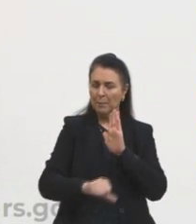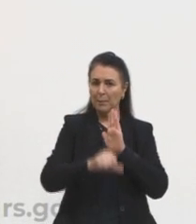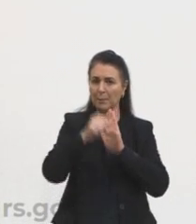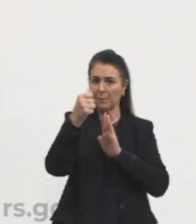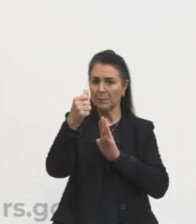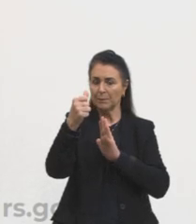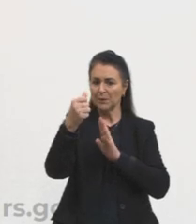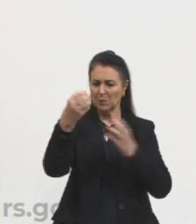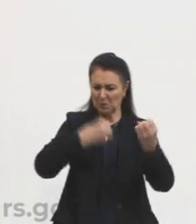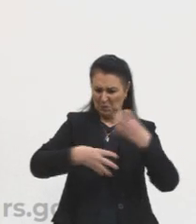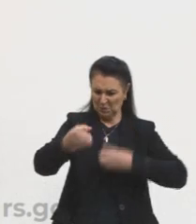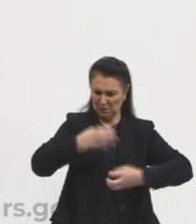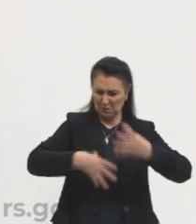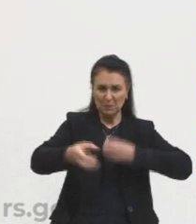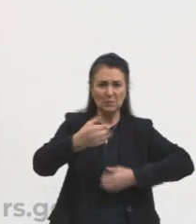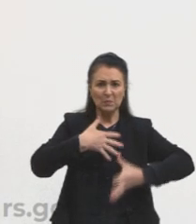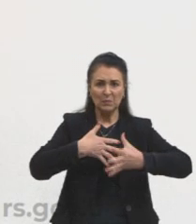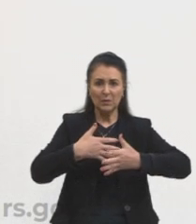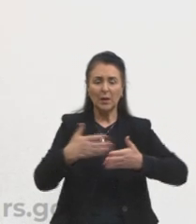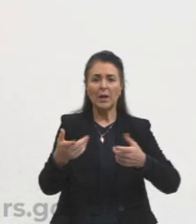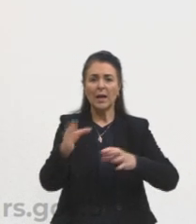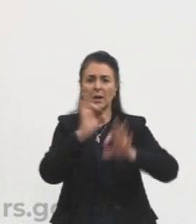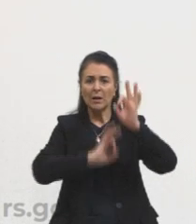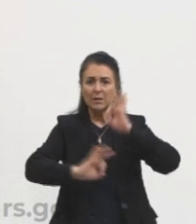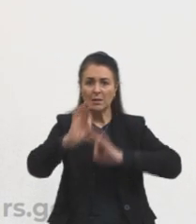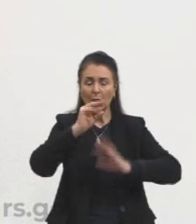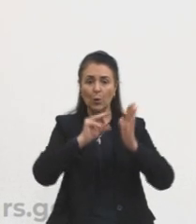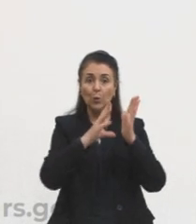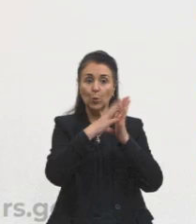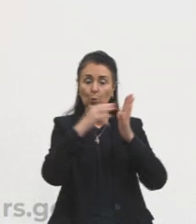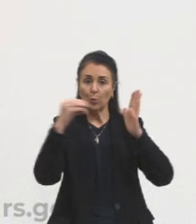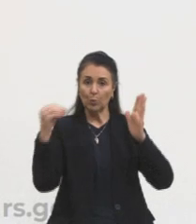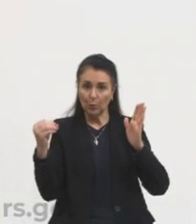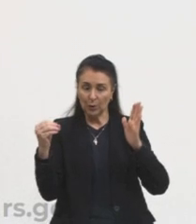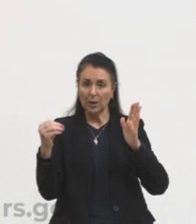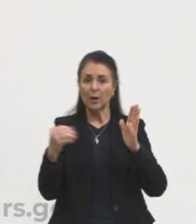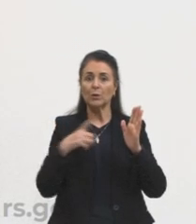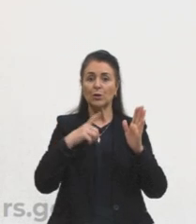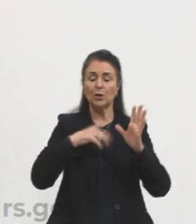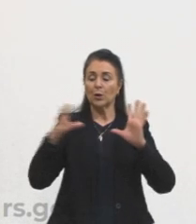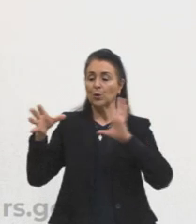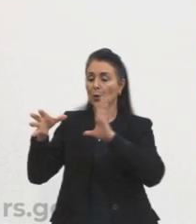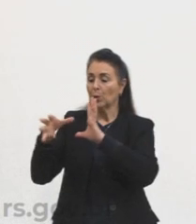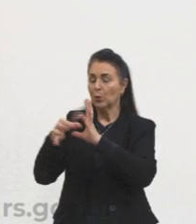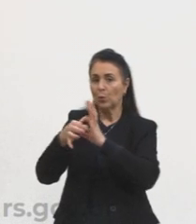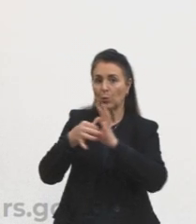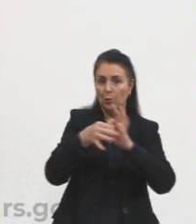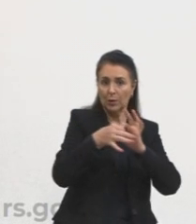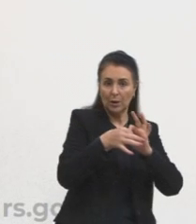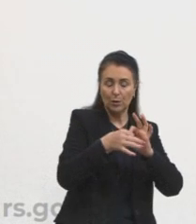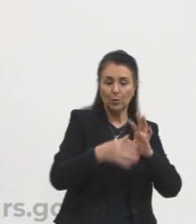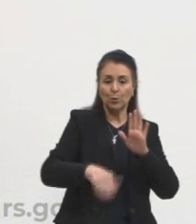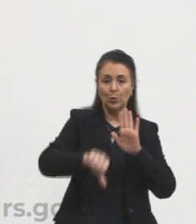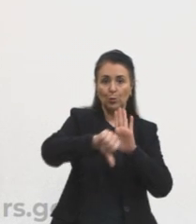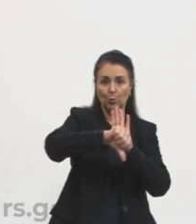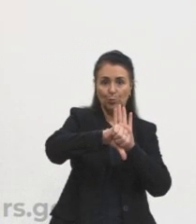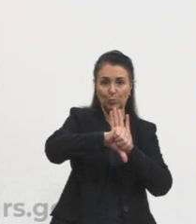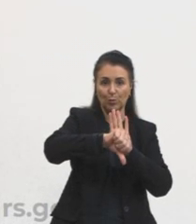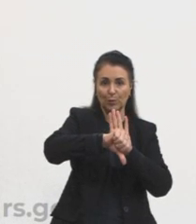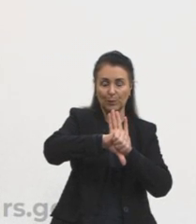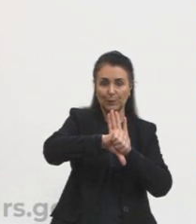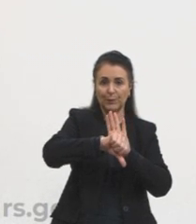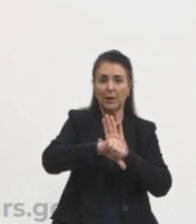acumulação a característica organizacional do modelo em questão requerida no contexto da crise foi ar